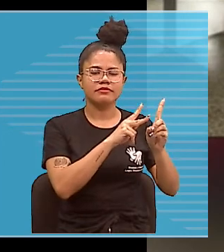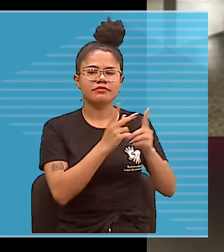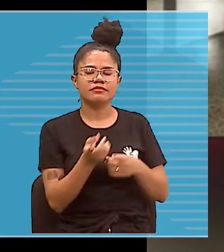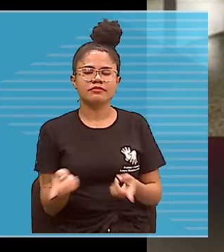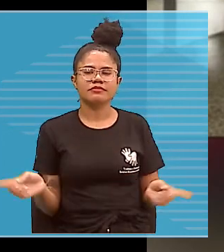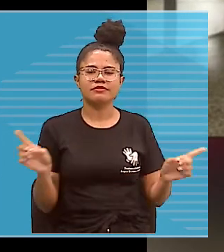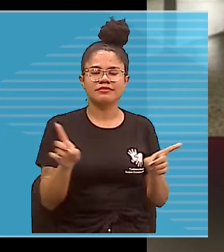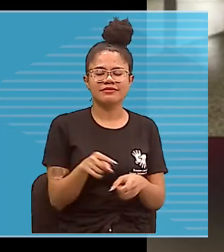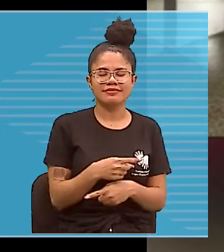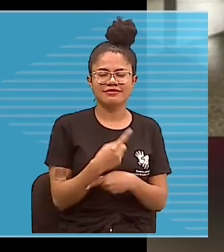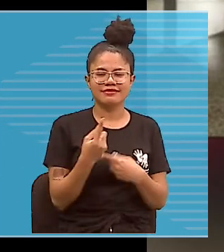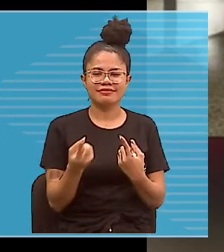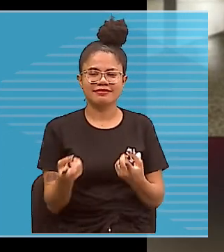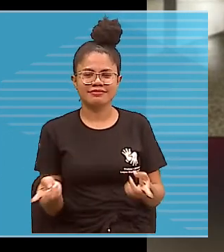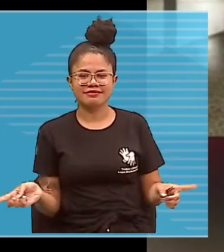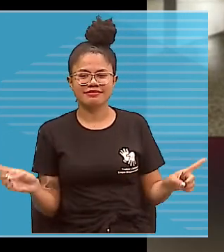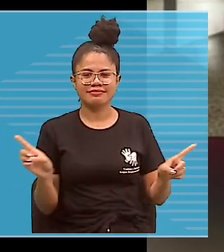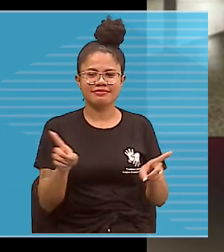tchururu.